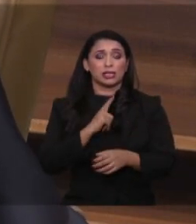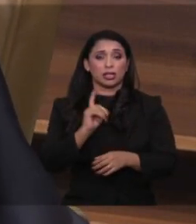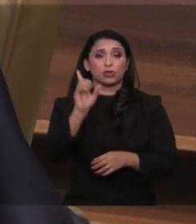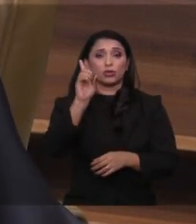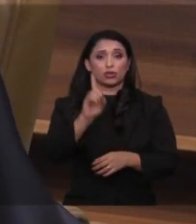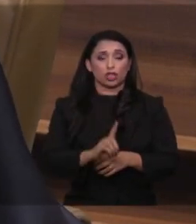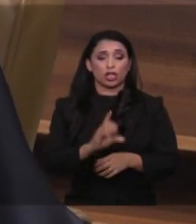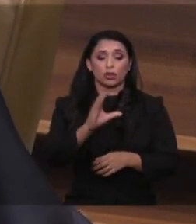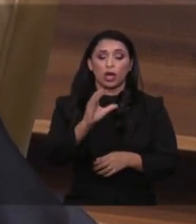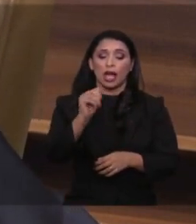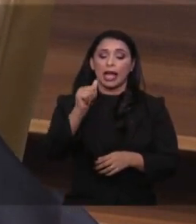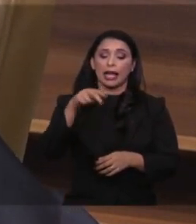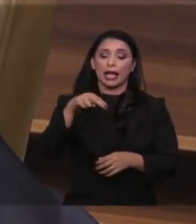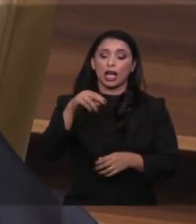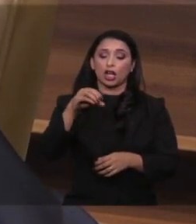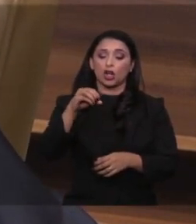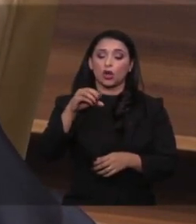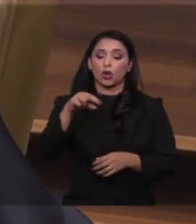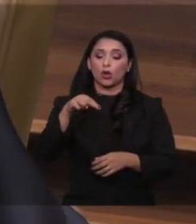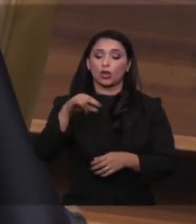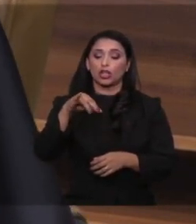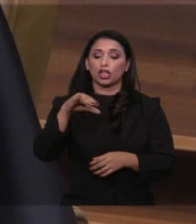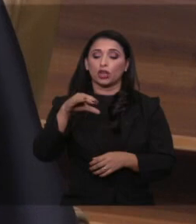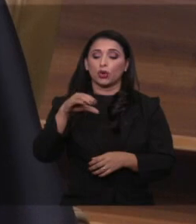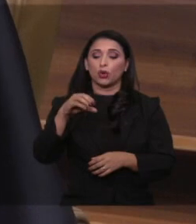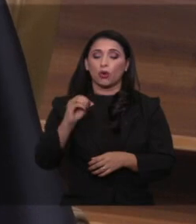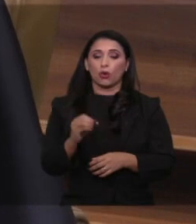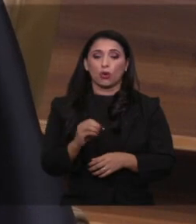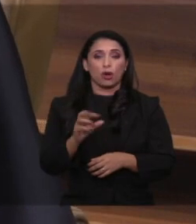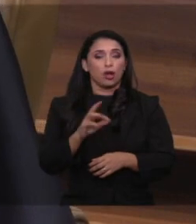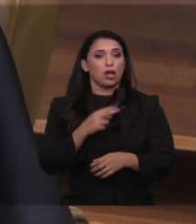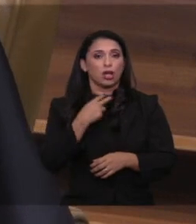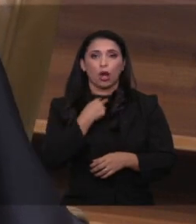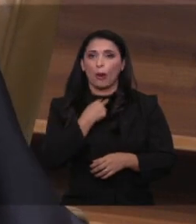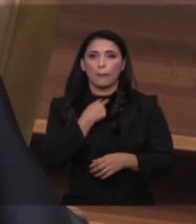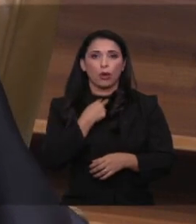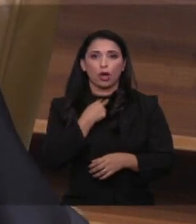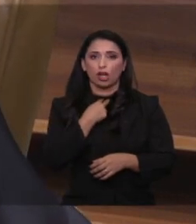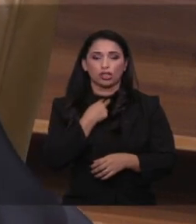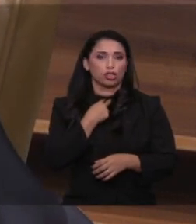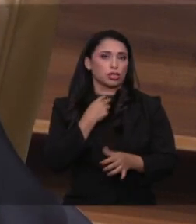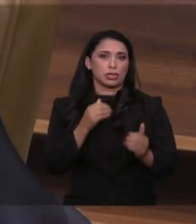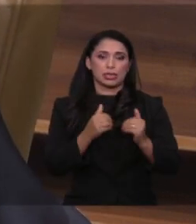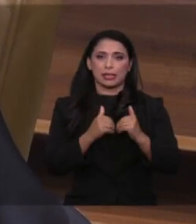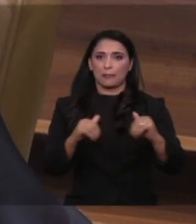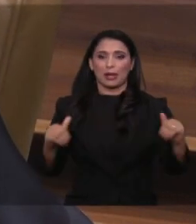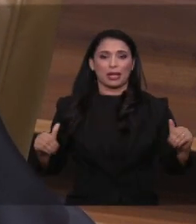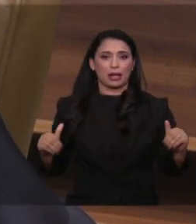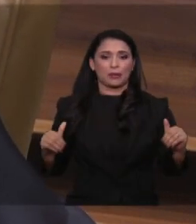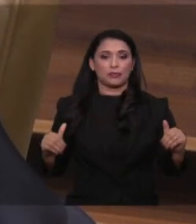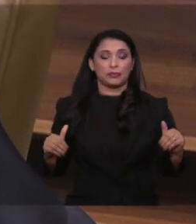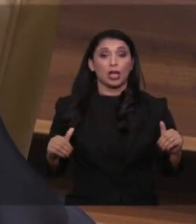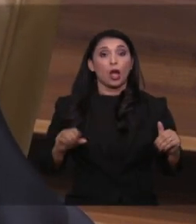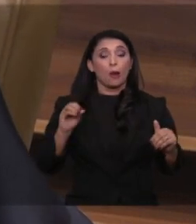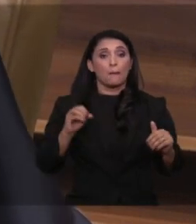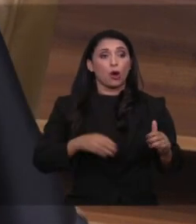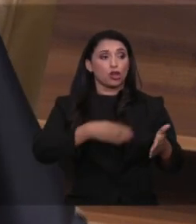direito canônico, e assim é até hoje, não é permitida a ruptura do vínculo, é permitida a sua